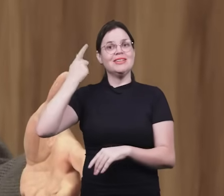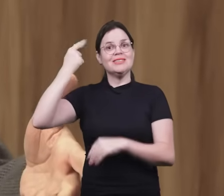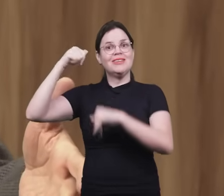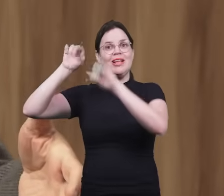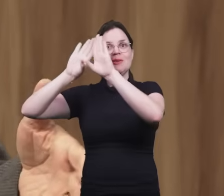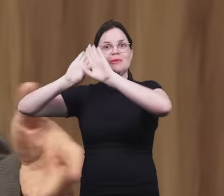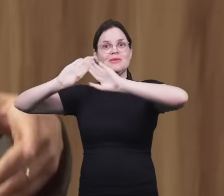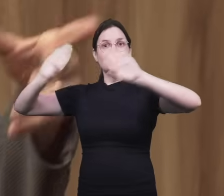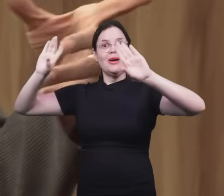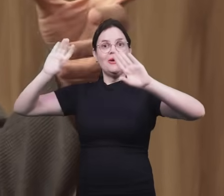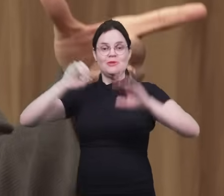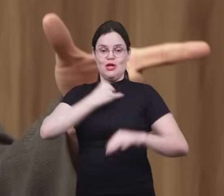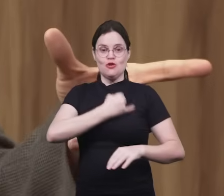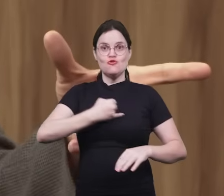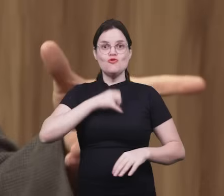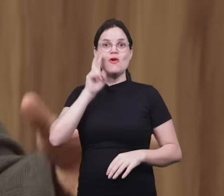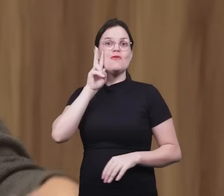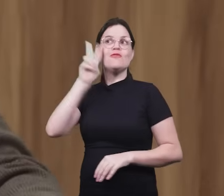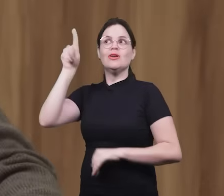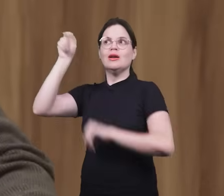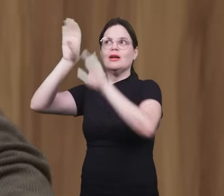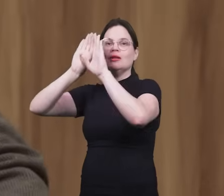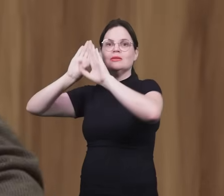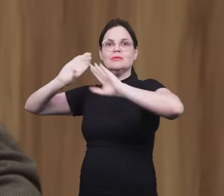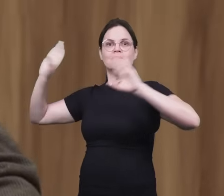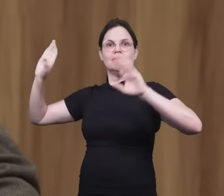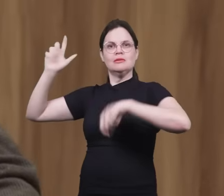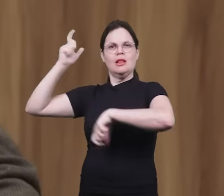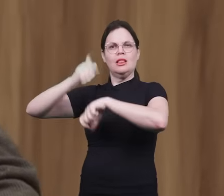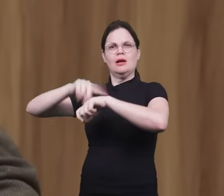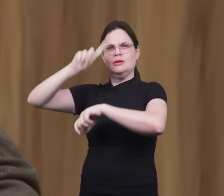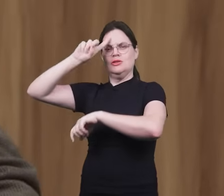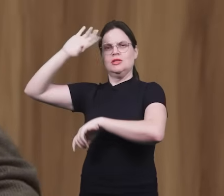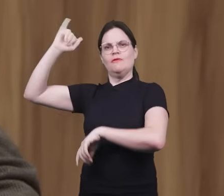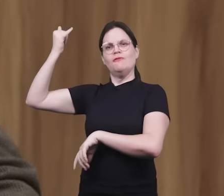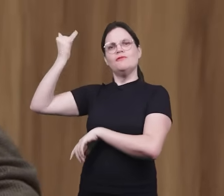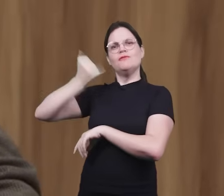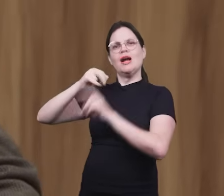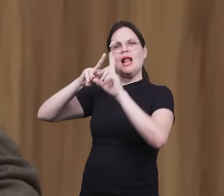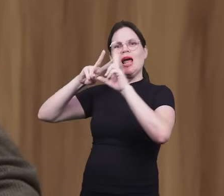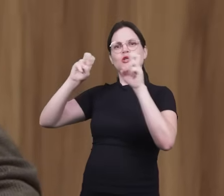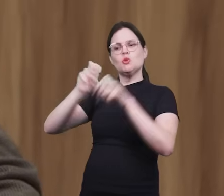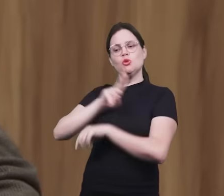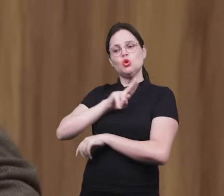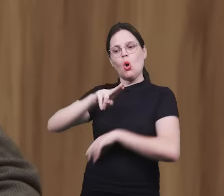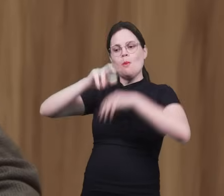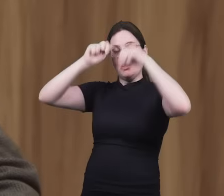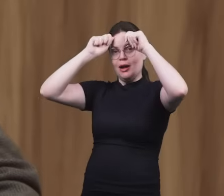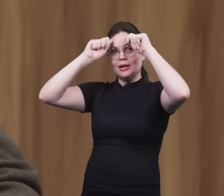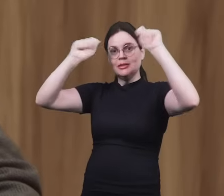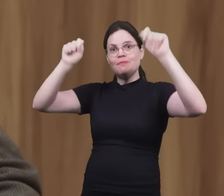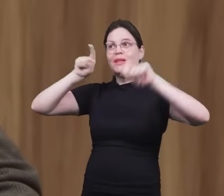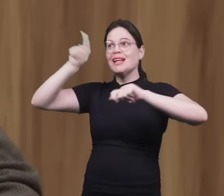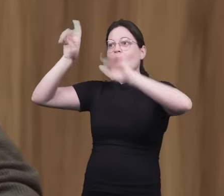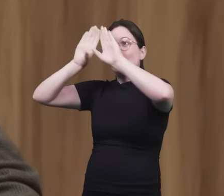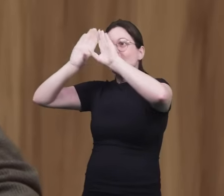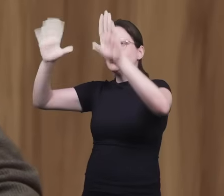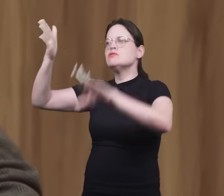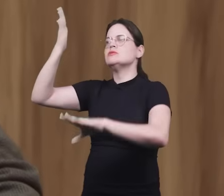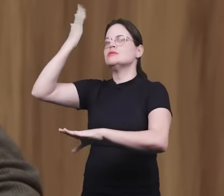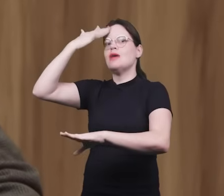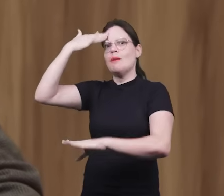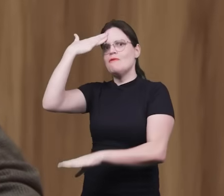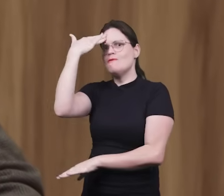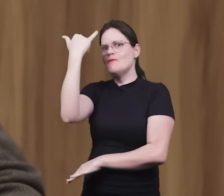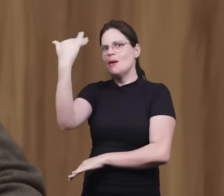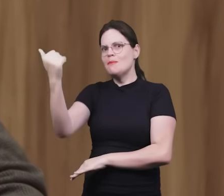João recebe e ele vê tudo isso no céu. Então, quando Deus menciona sobre Antipas, o nome de Antipas era conhecido no céu. Glória a